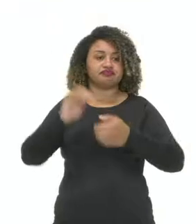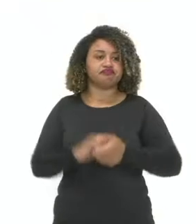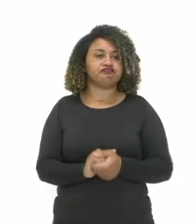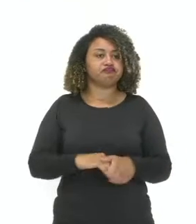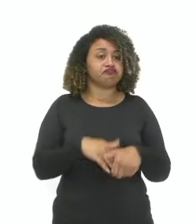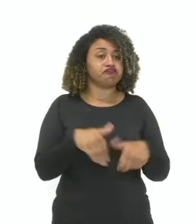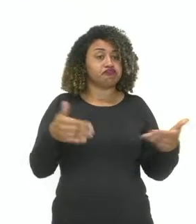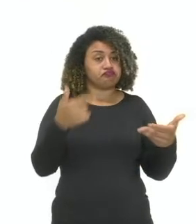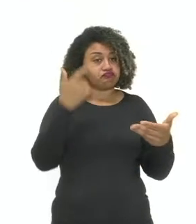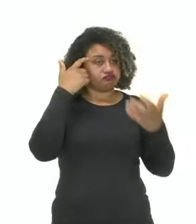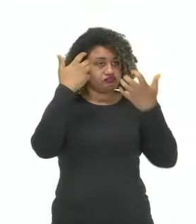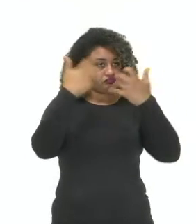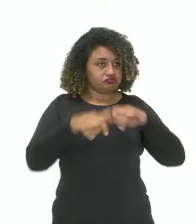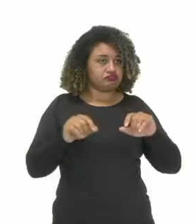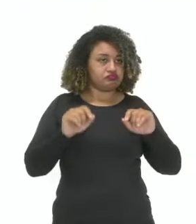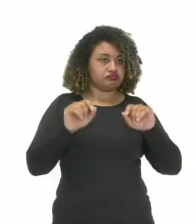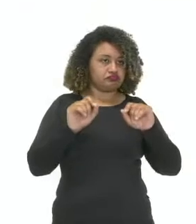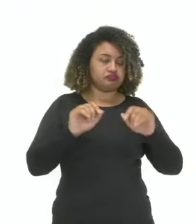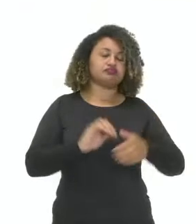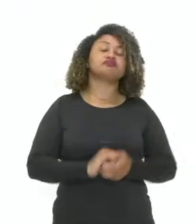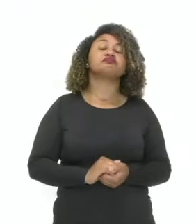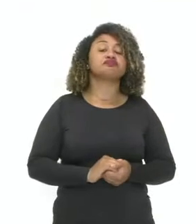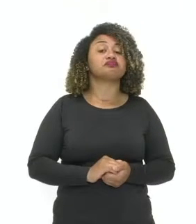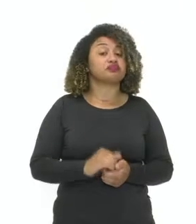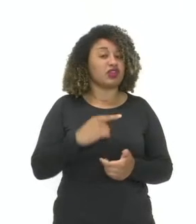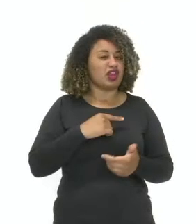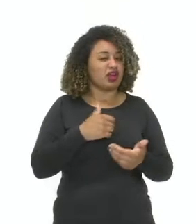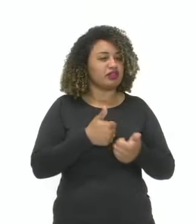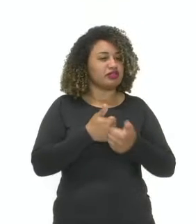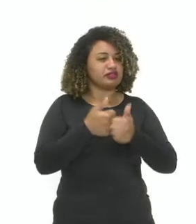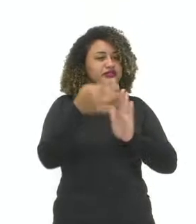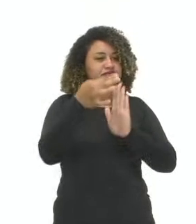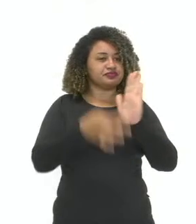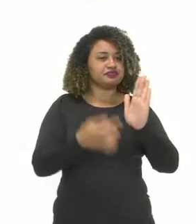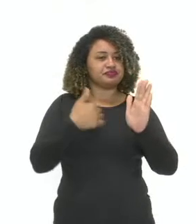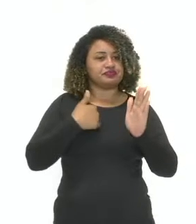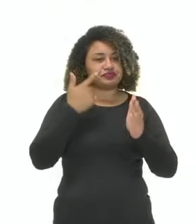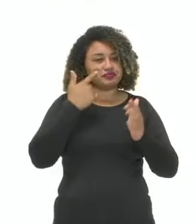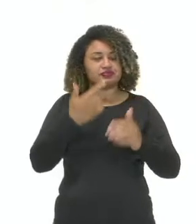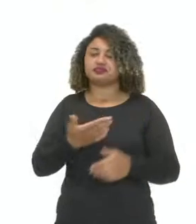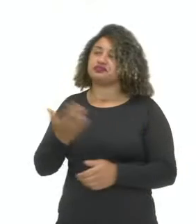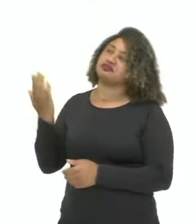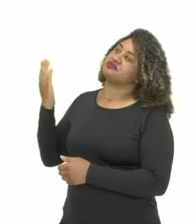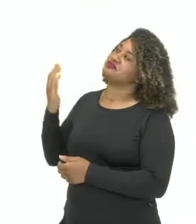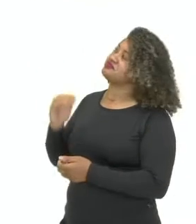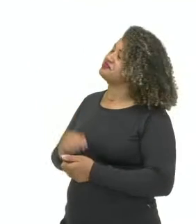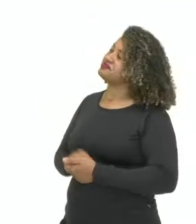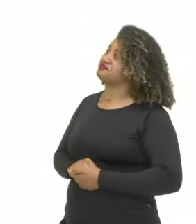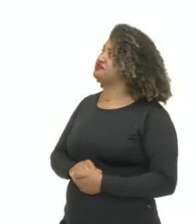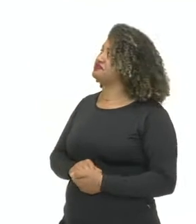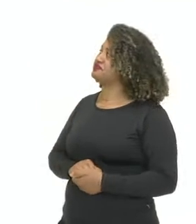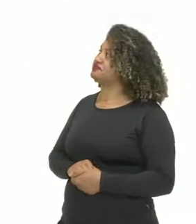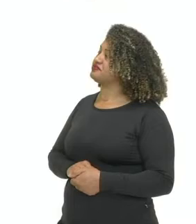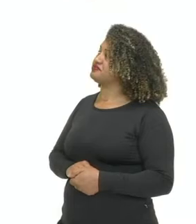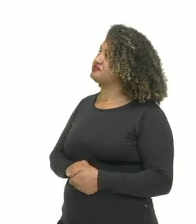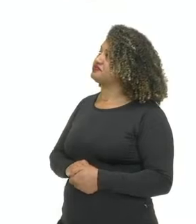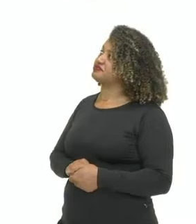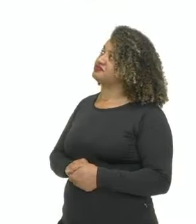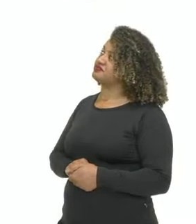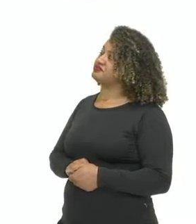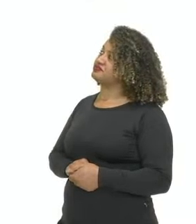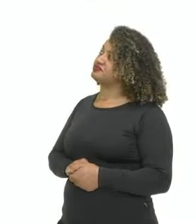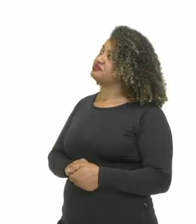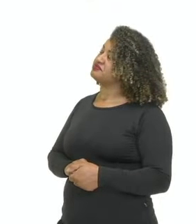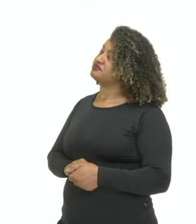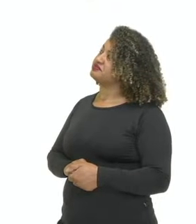pensar. Em la ciudad de Curitiba, há muitos espaços em homenagem a outros pueblos, como esta plaza, ubicada